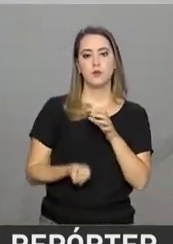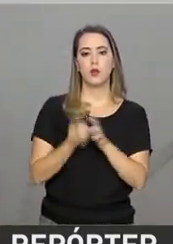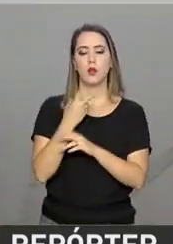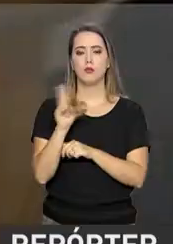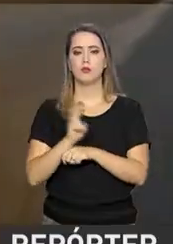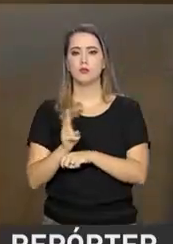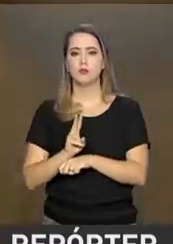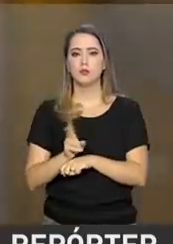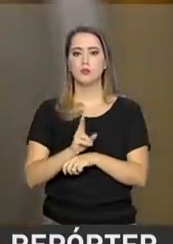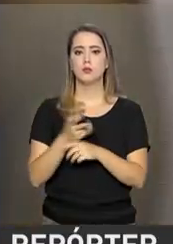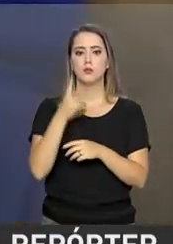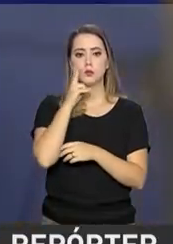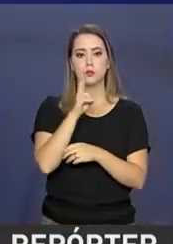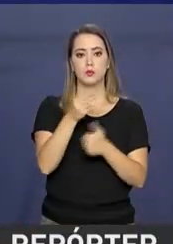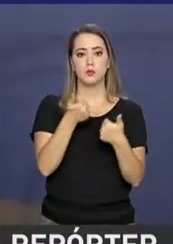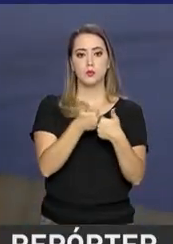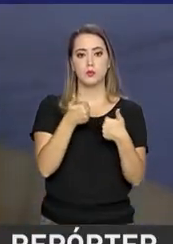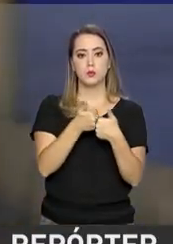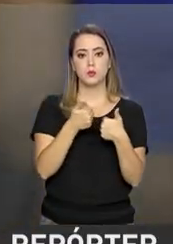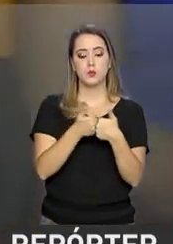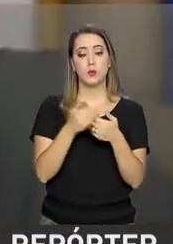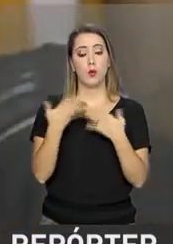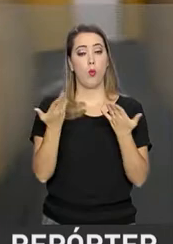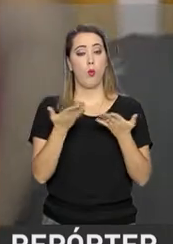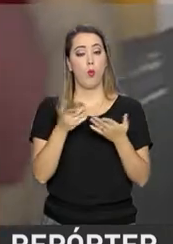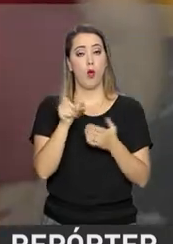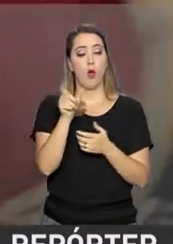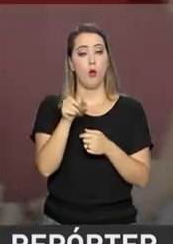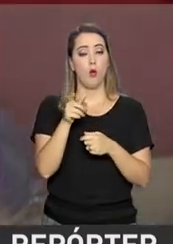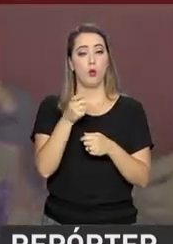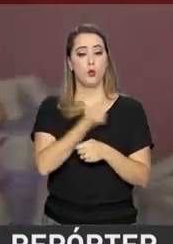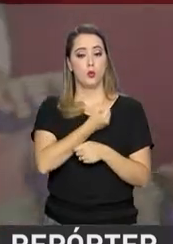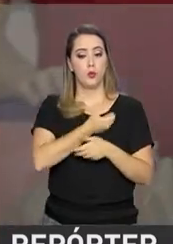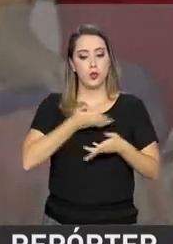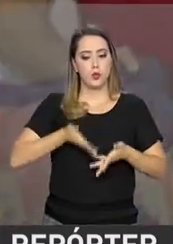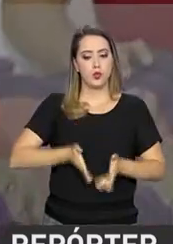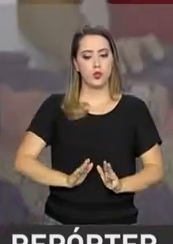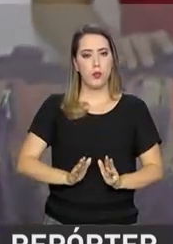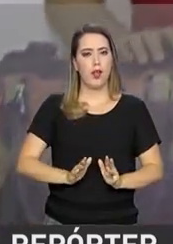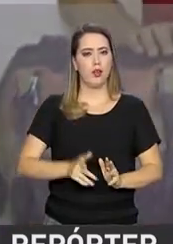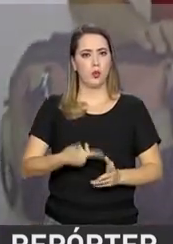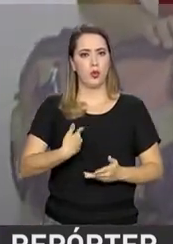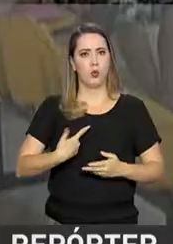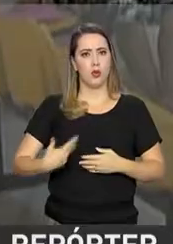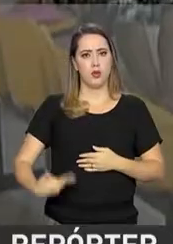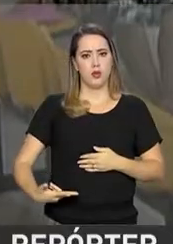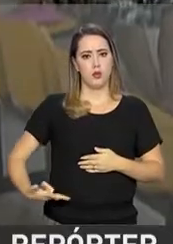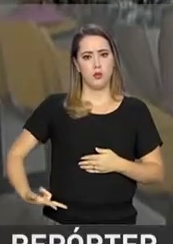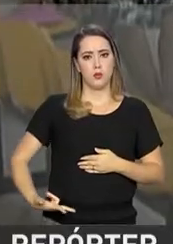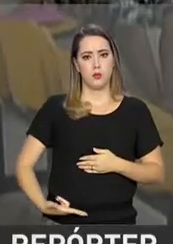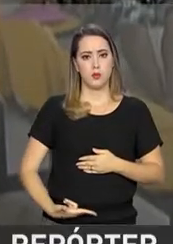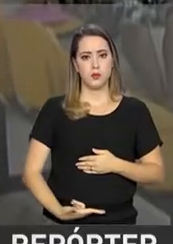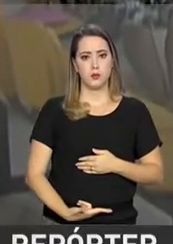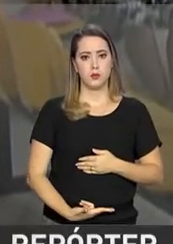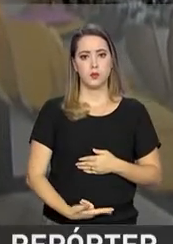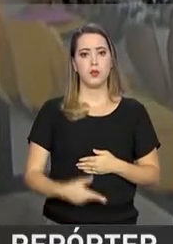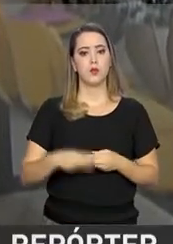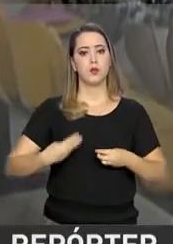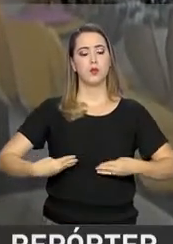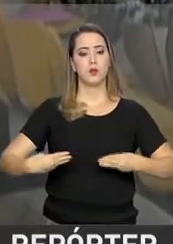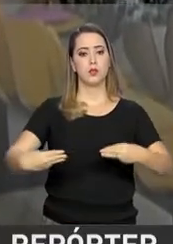para acompanhar a quantidade de partos cesáreos em unidades do sistema único de saúde e com isso